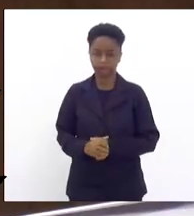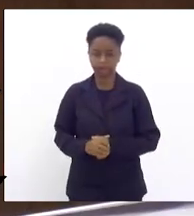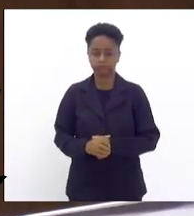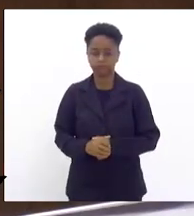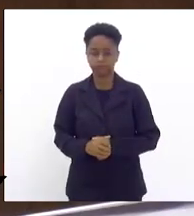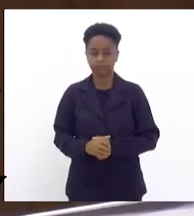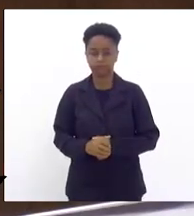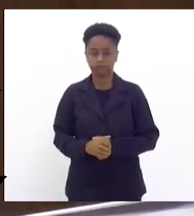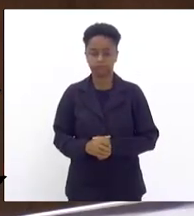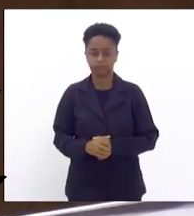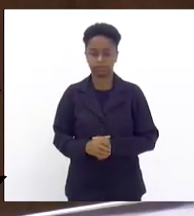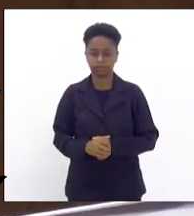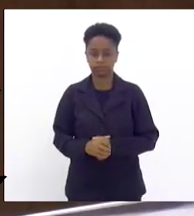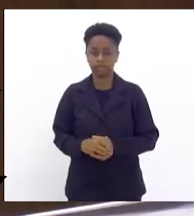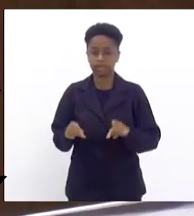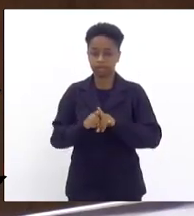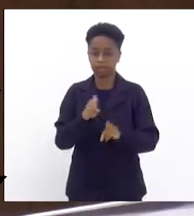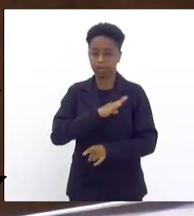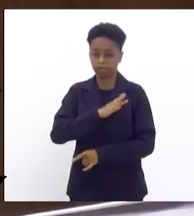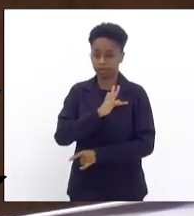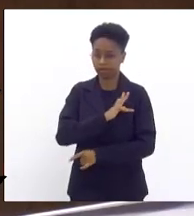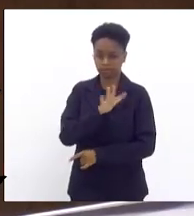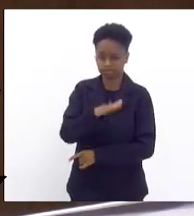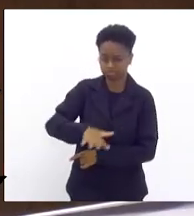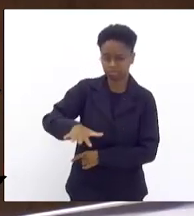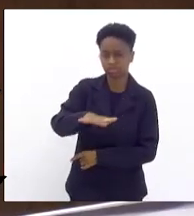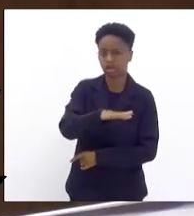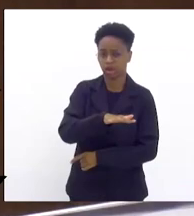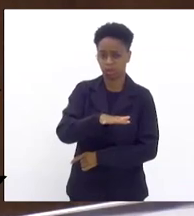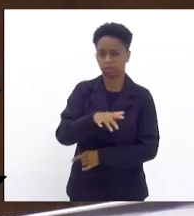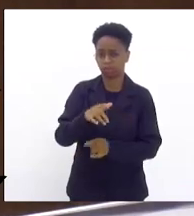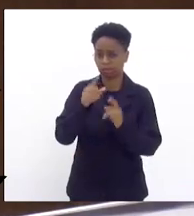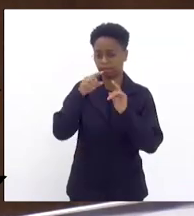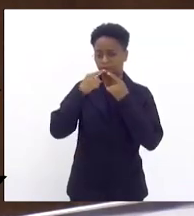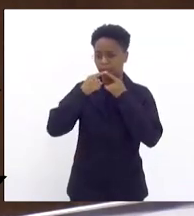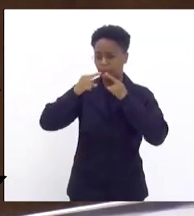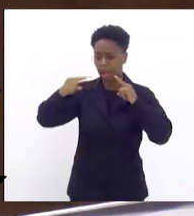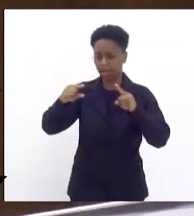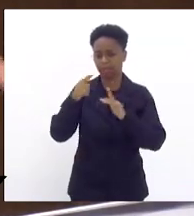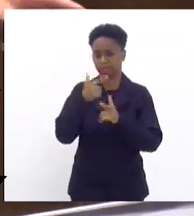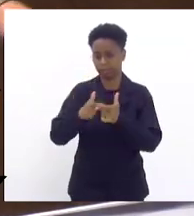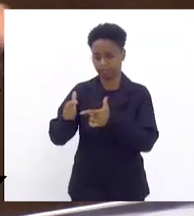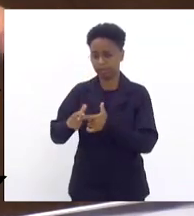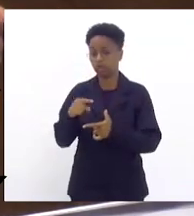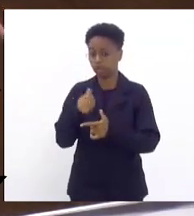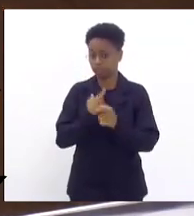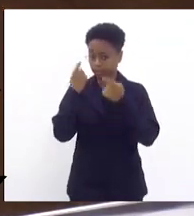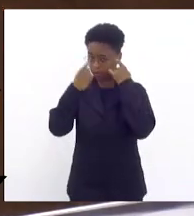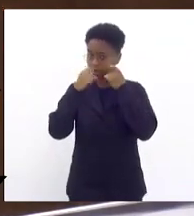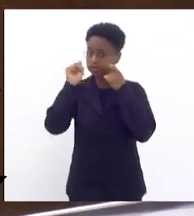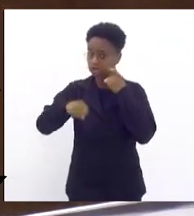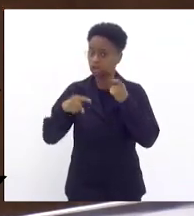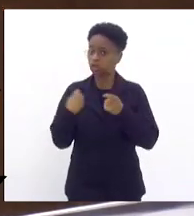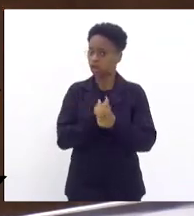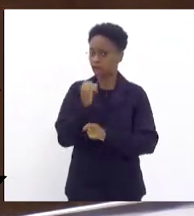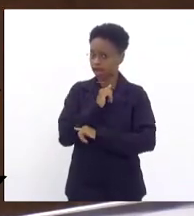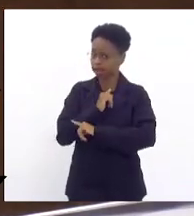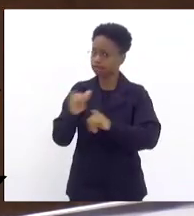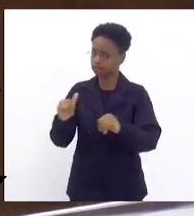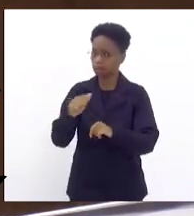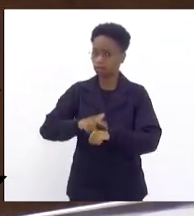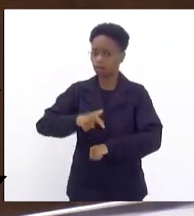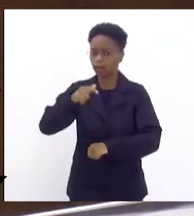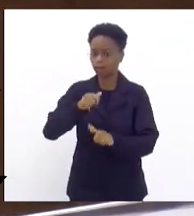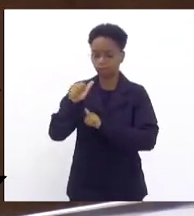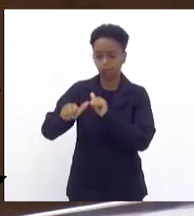Itaucara, Baixada Fluminense na sua totalidade. Então é muito preocupante isso. E nós avisamos quando privatizaram a SEDAI. A SEDAI